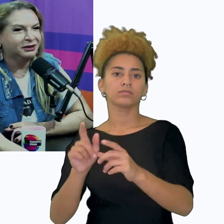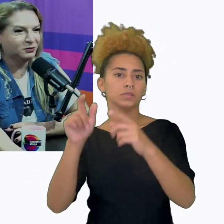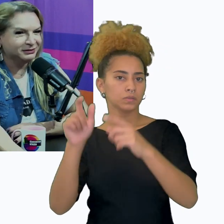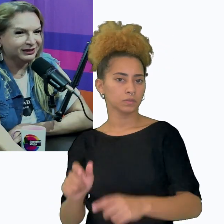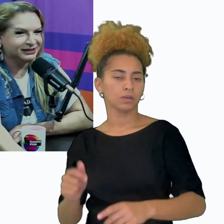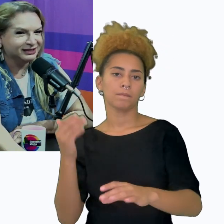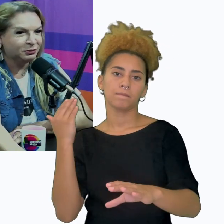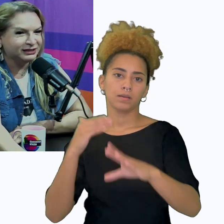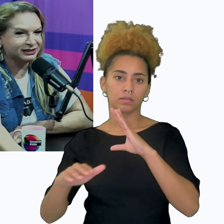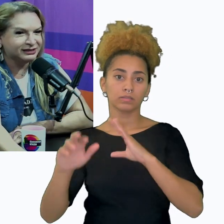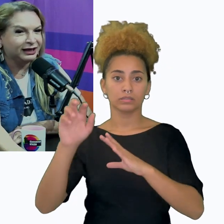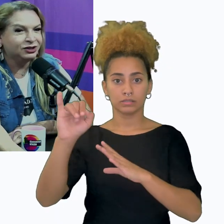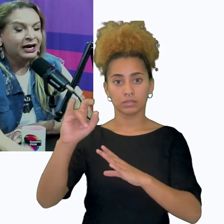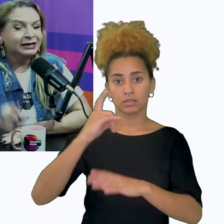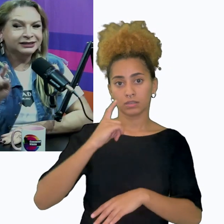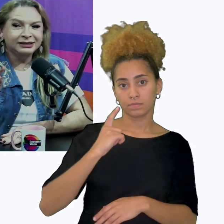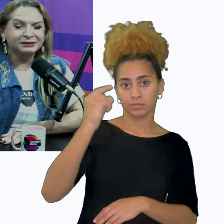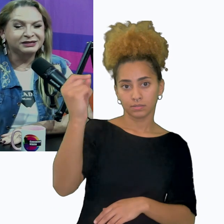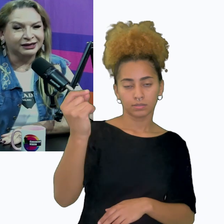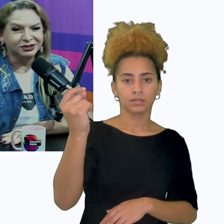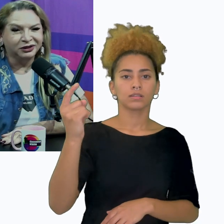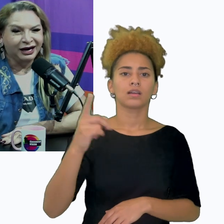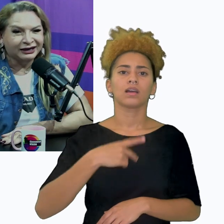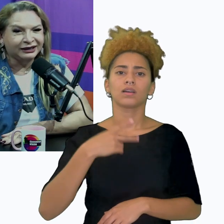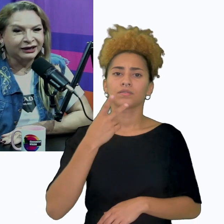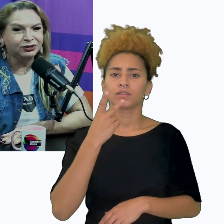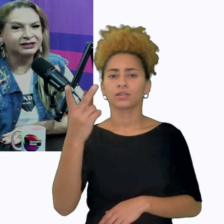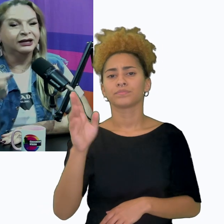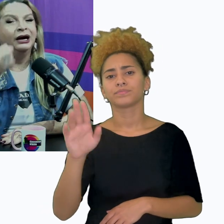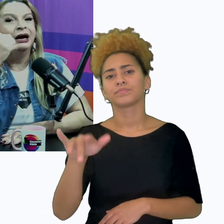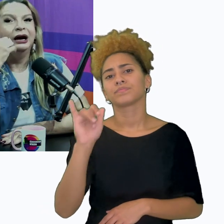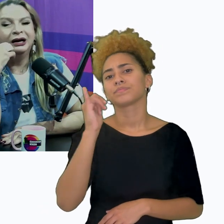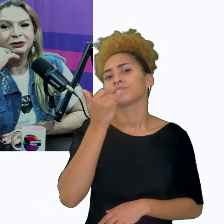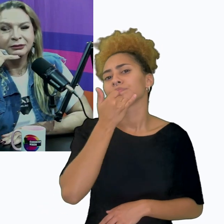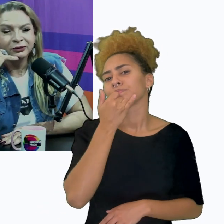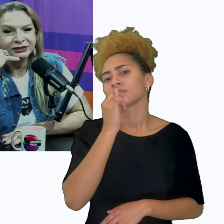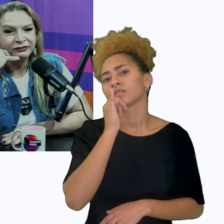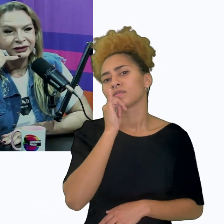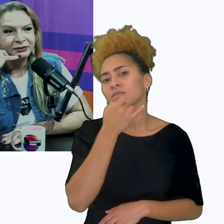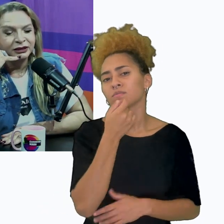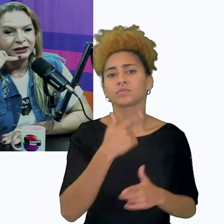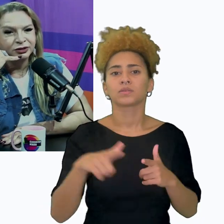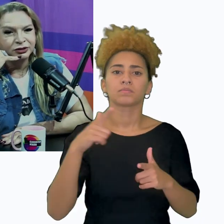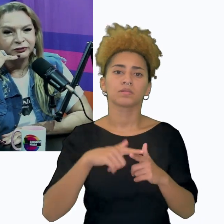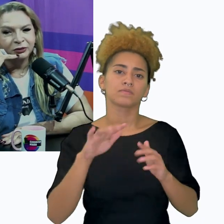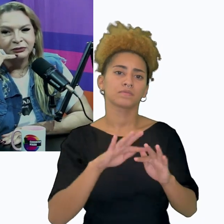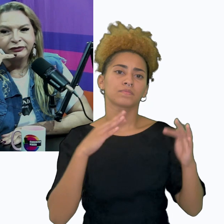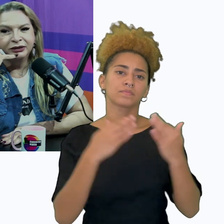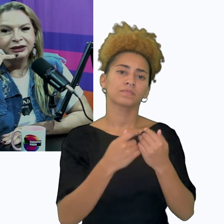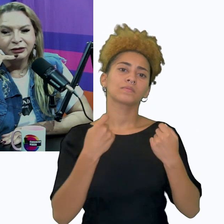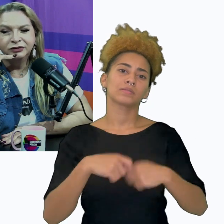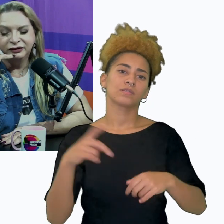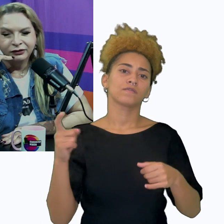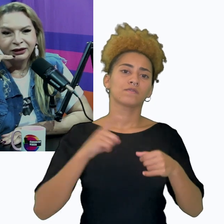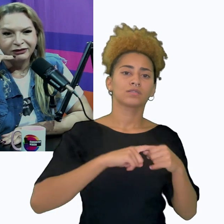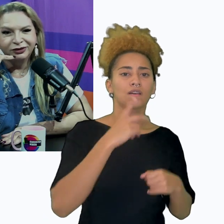mando como se morasse nessa cidade. Se eles me selecionarem, aí eu digo assim, ai, meus amores, infelizmente, eu tive um problema familiar, eu